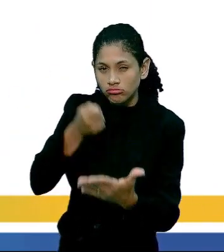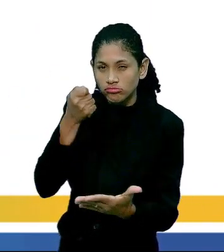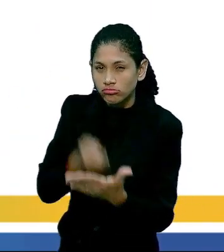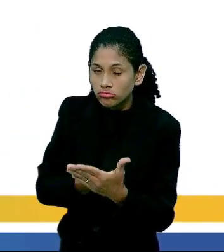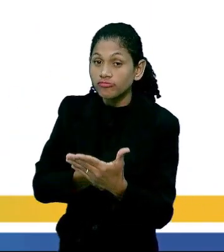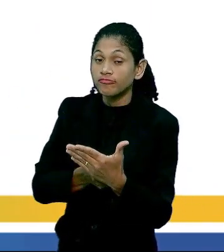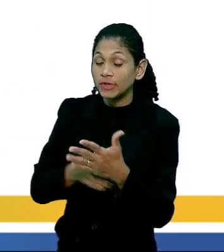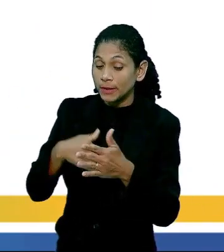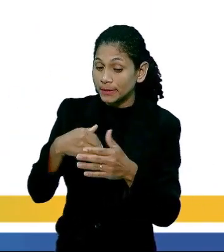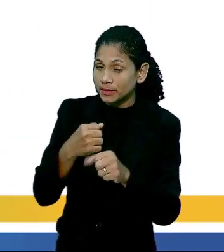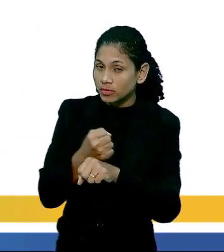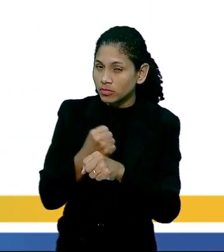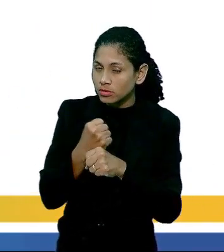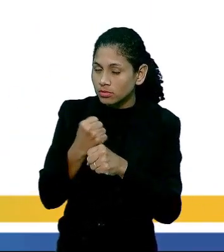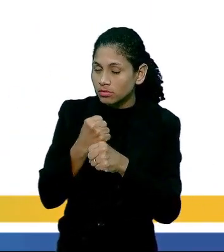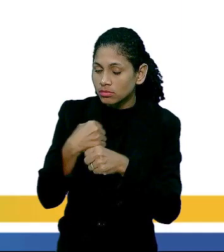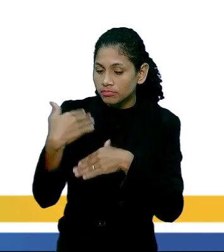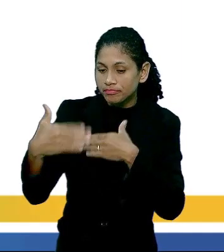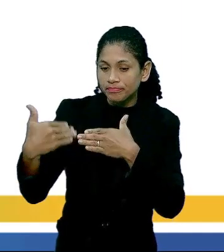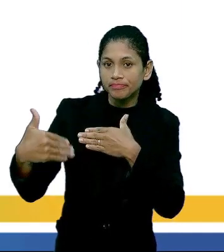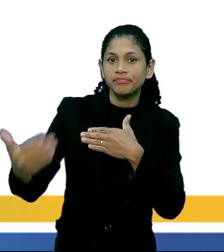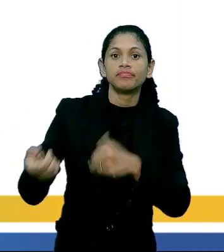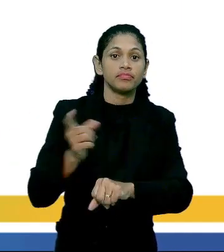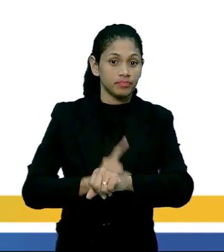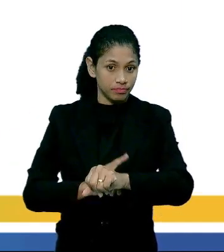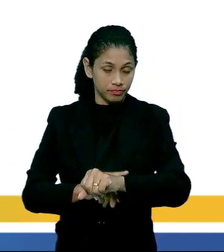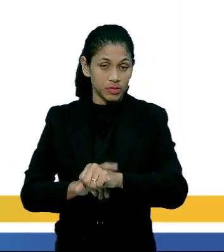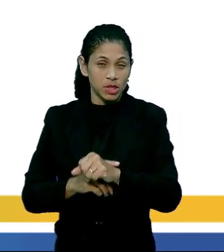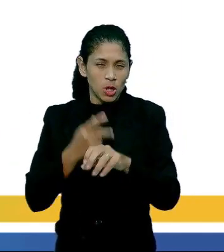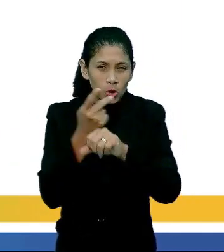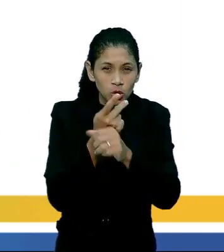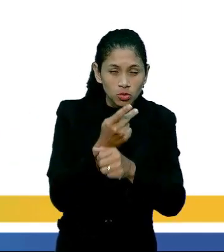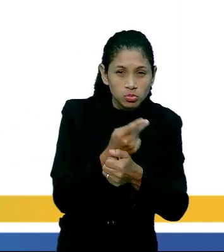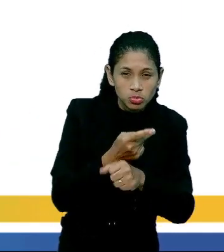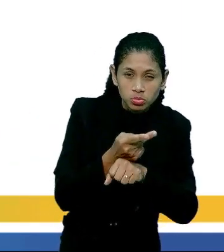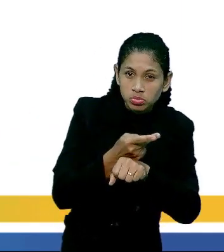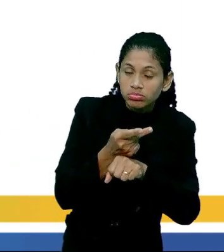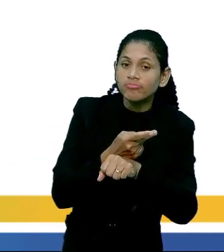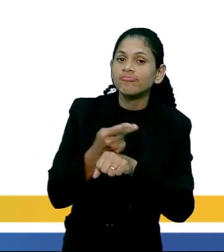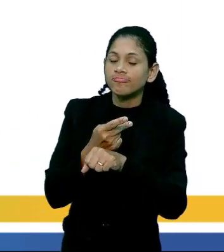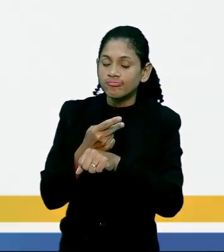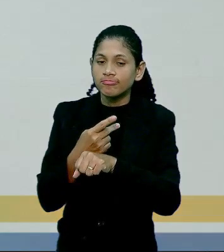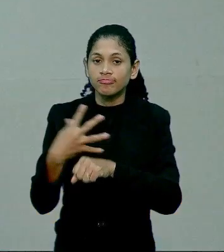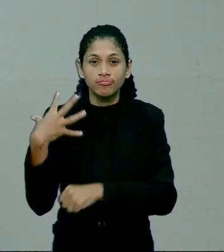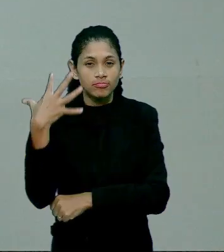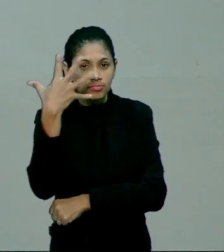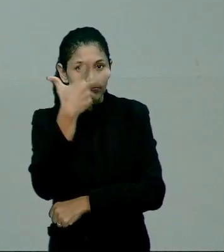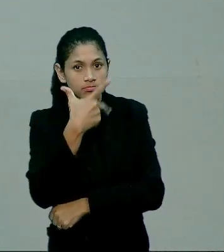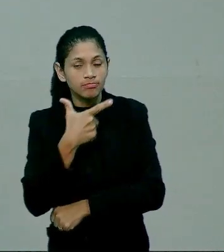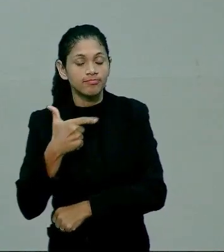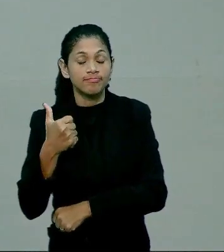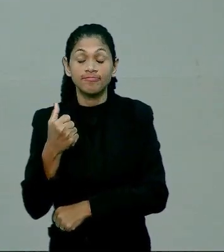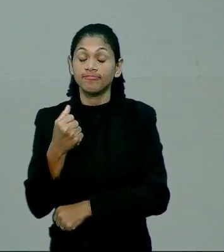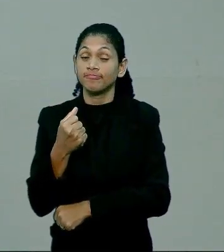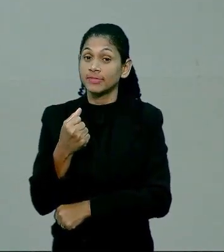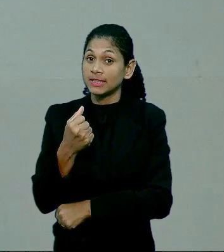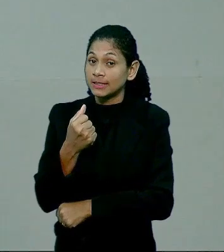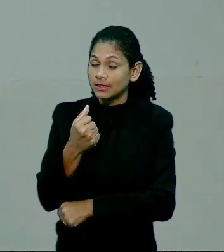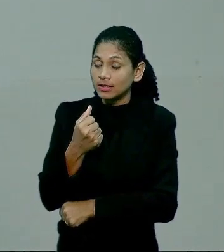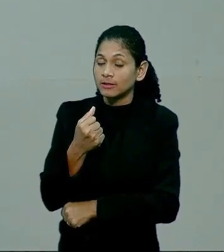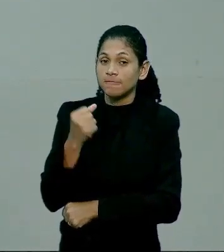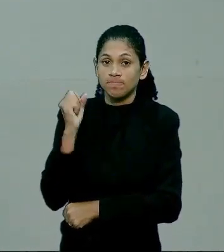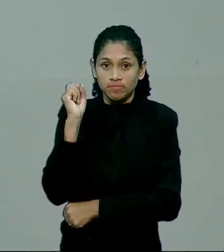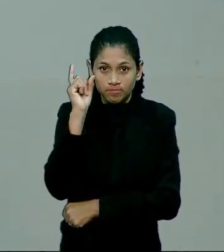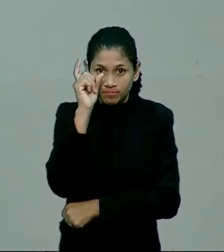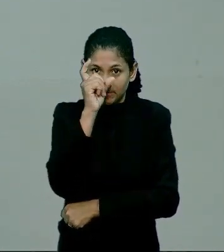com o passar do tempo e as consequências da busca por padrões de beleza se tornam cada vez mais graves. Então, o que a gente já